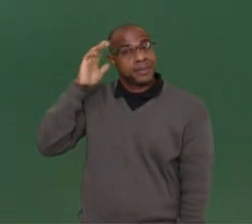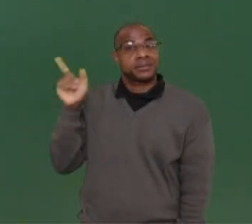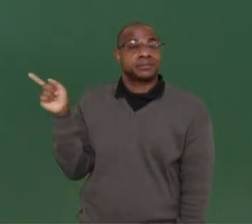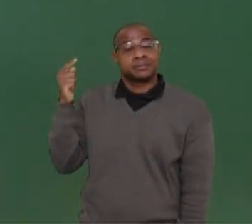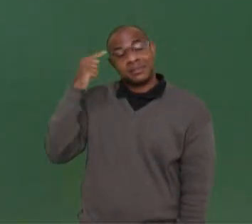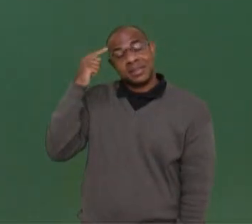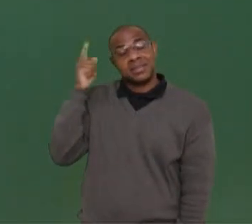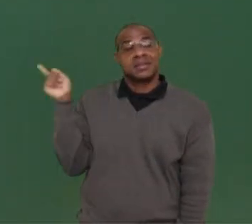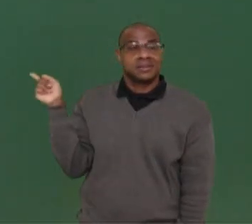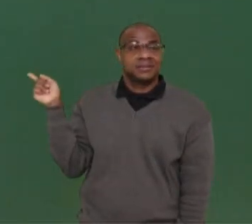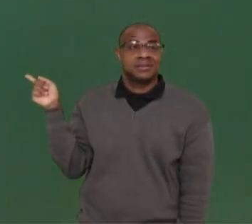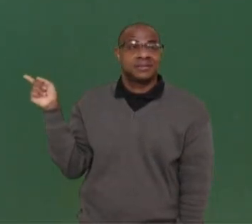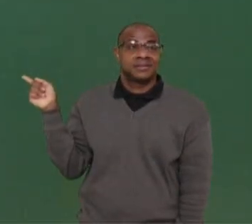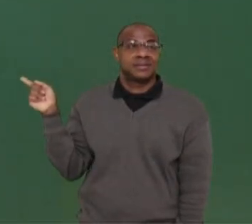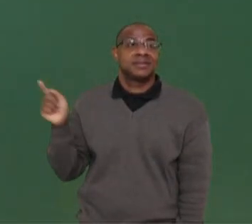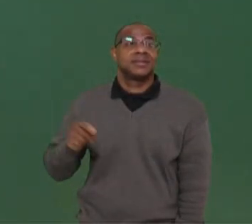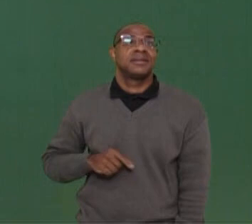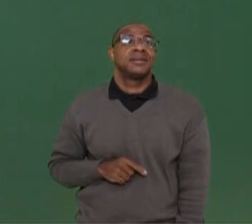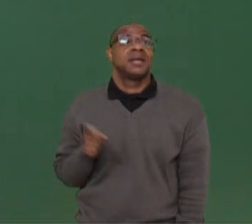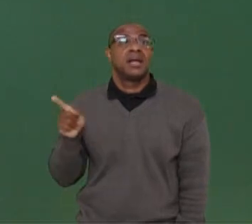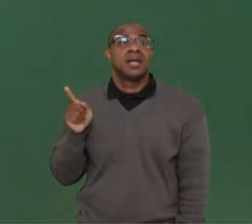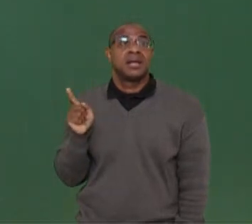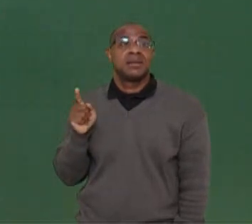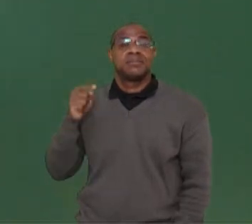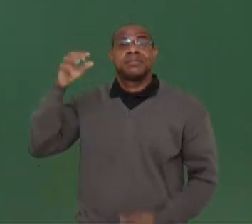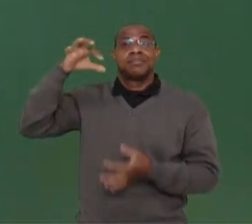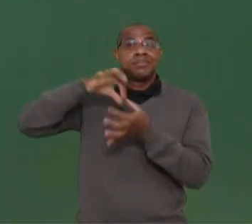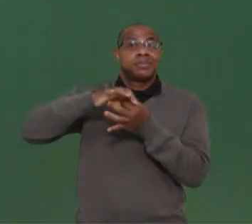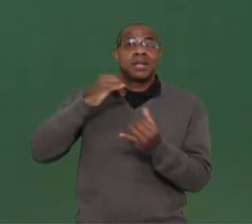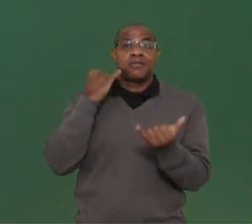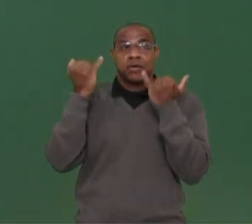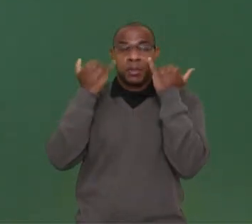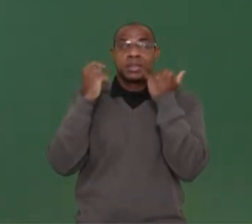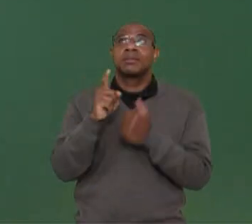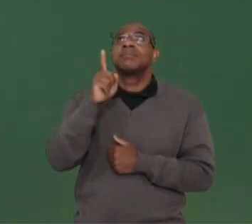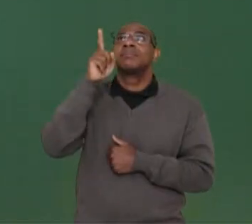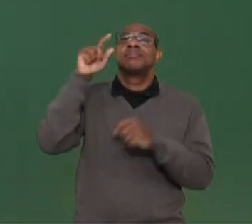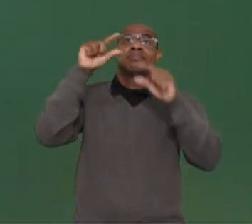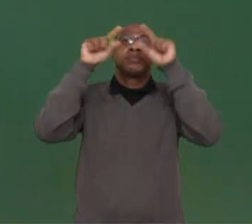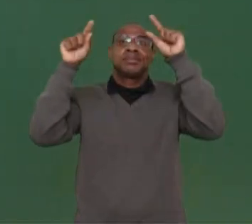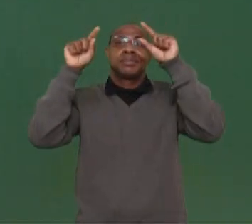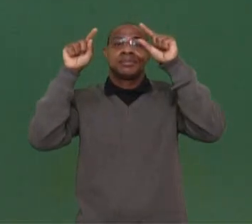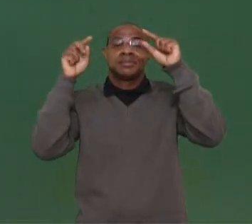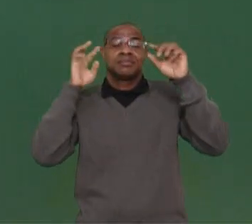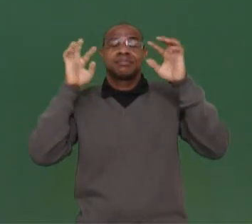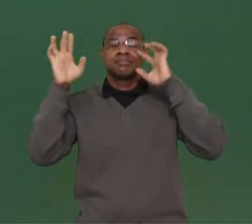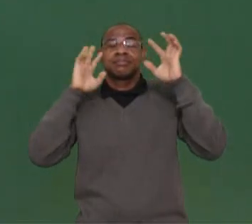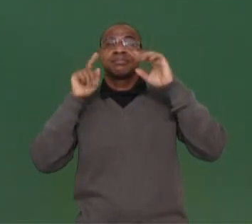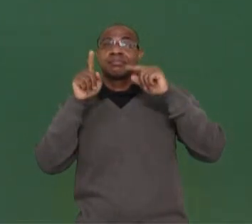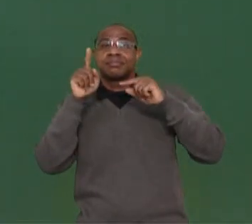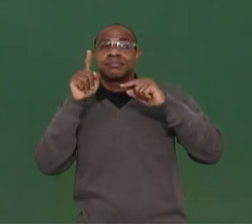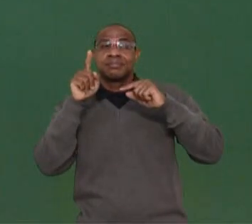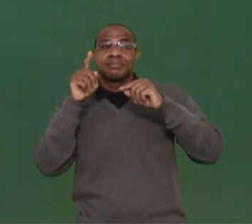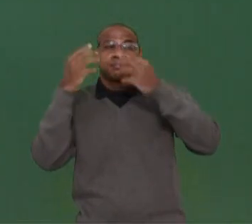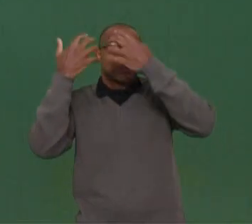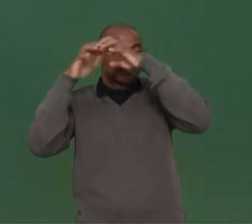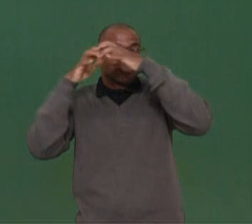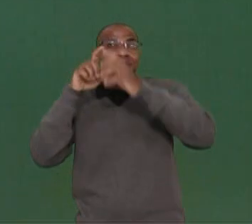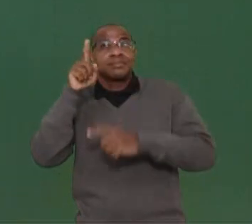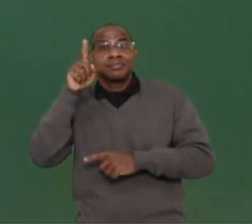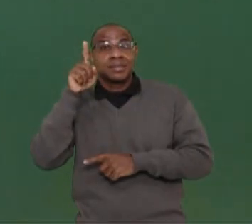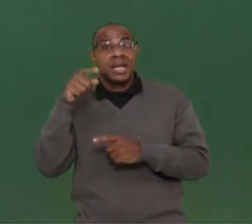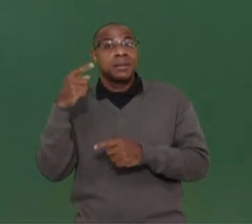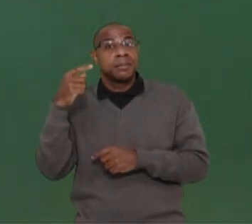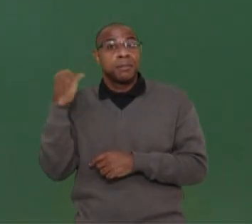sempre funciona. E aqui, analisando as informações que eu tenho, eu restringi a possibilidade só do recheio. Tá? Então por isso que é importante